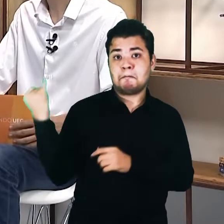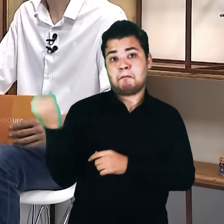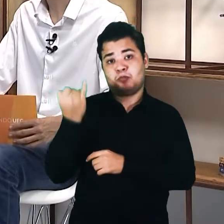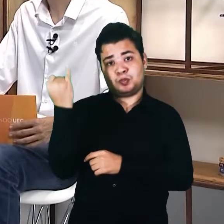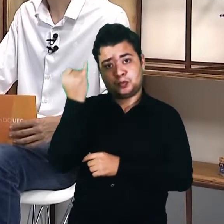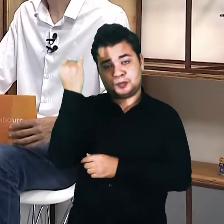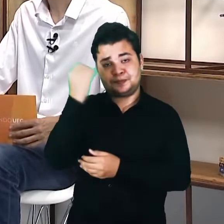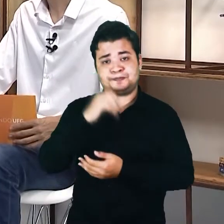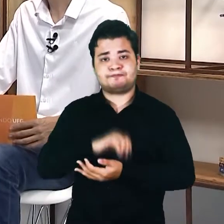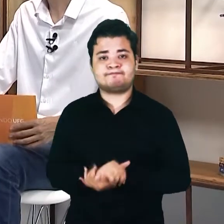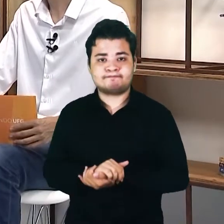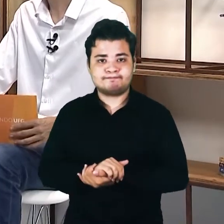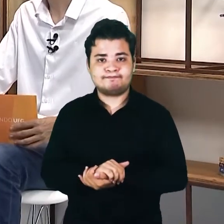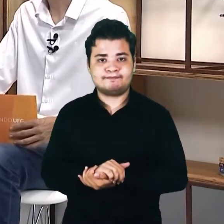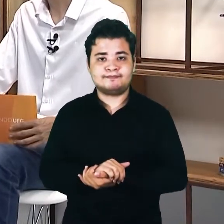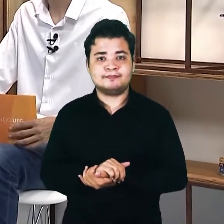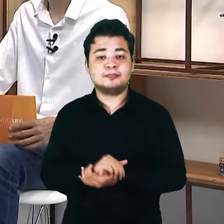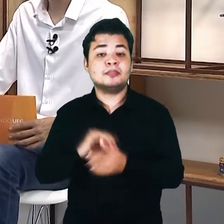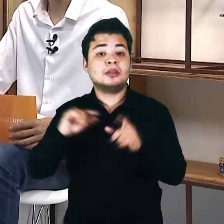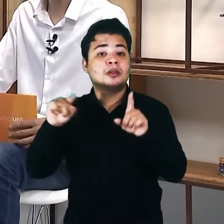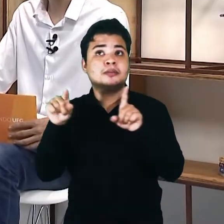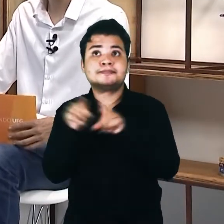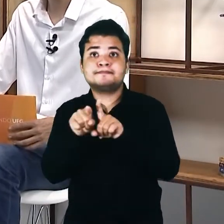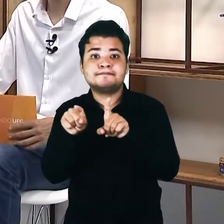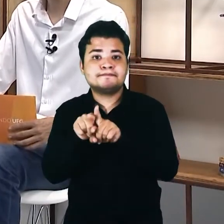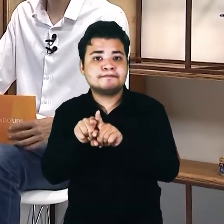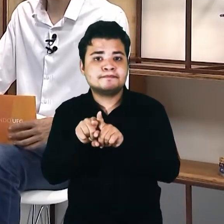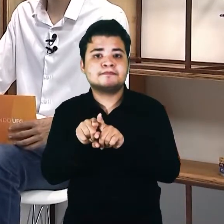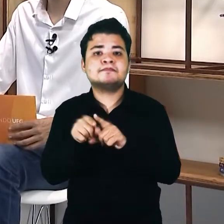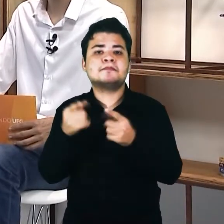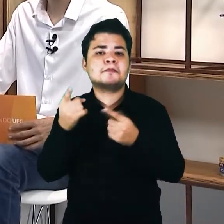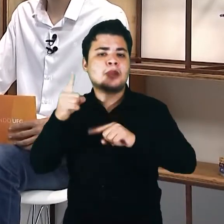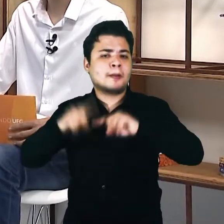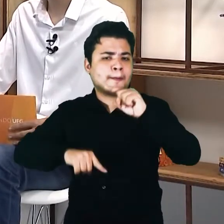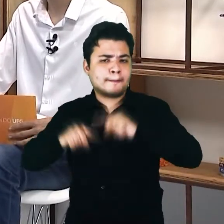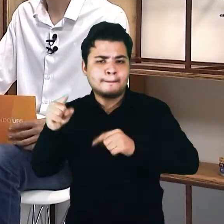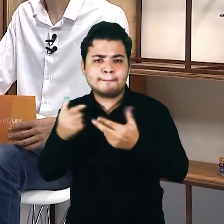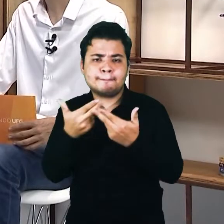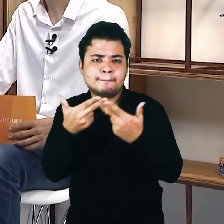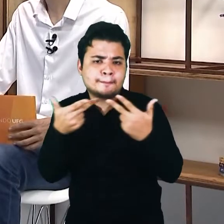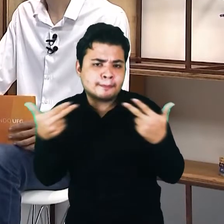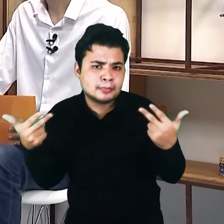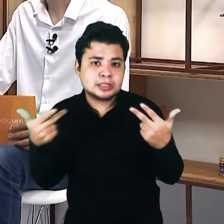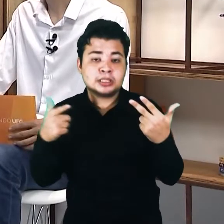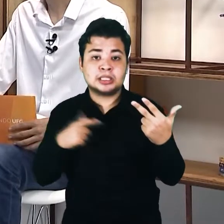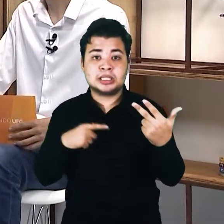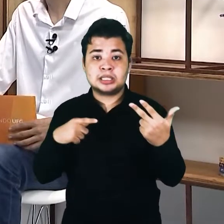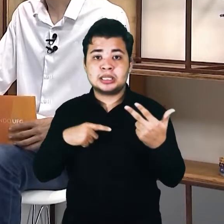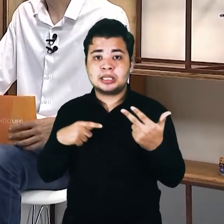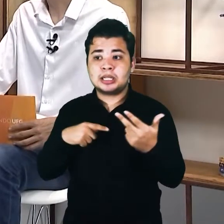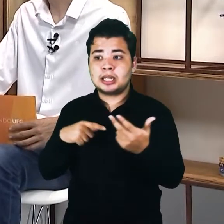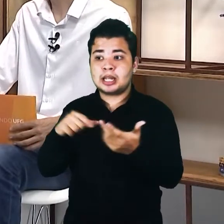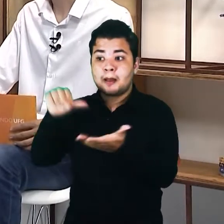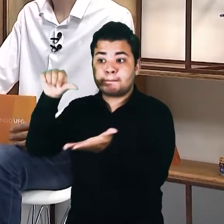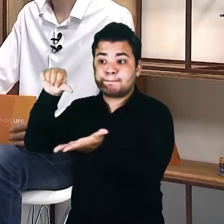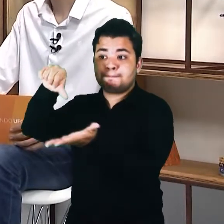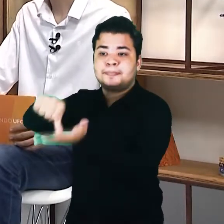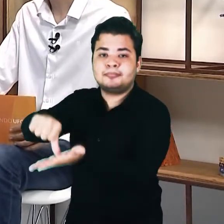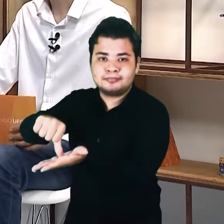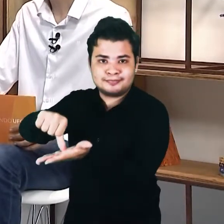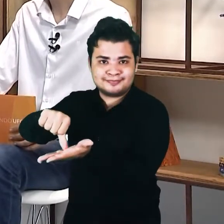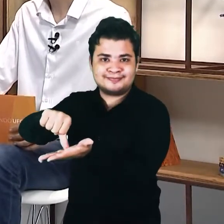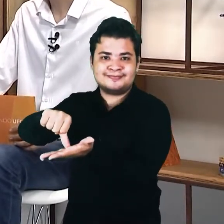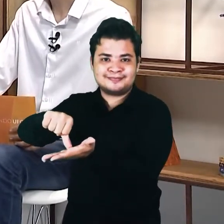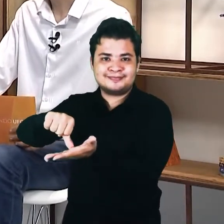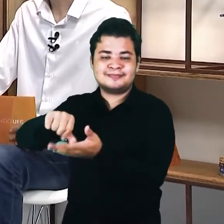para nós. Nós também queremos ampliar o número de materiais que tenham coordenadas geográficas.